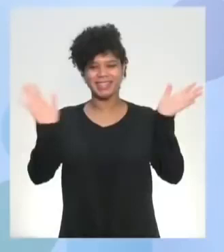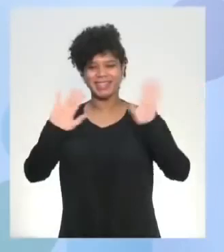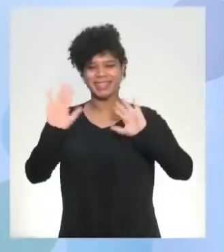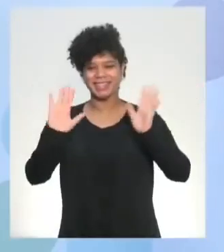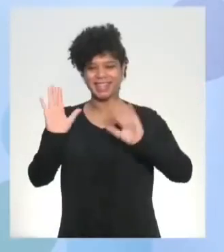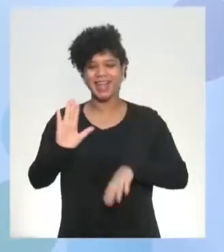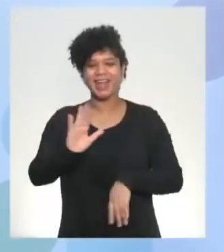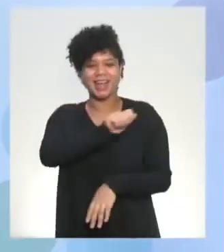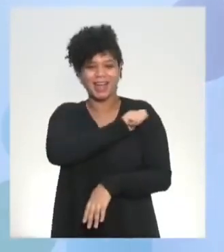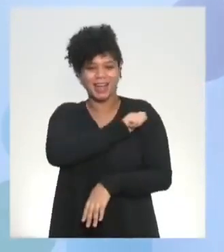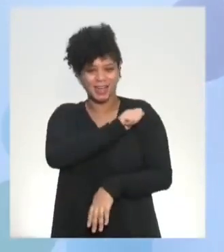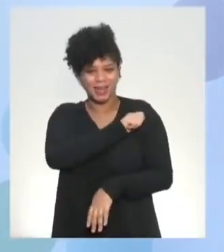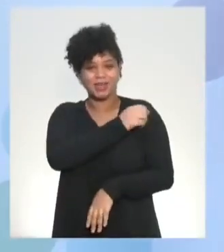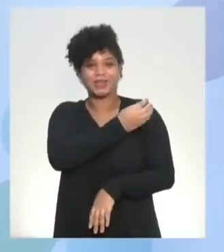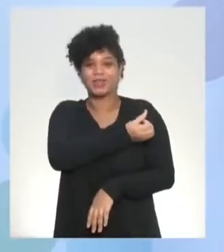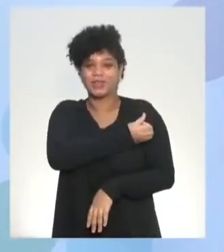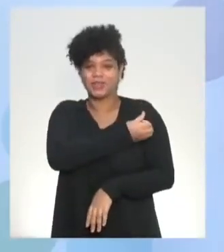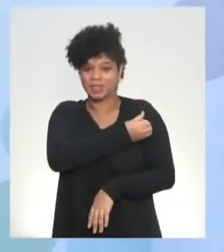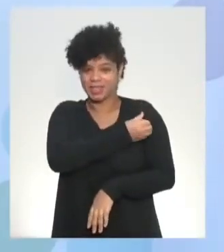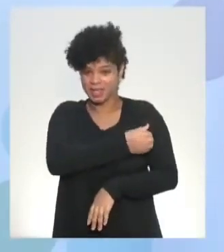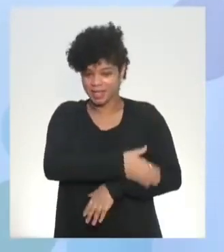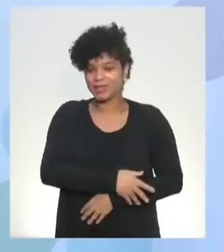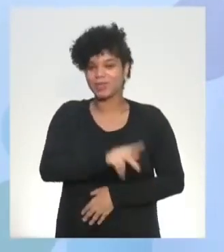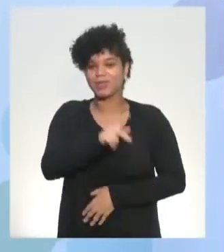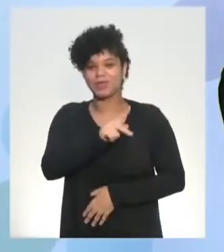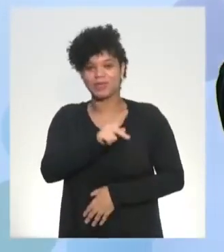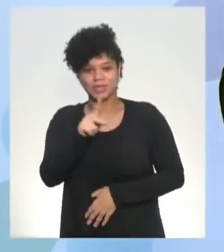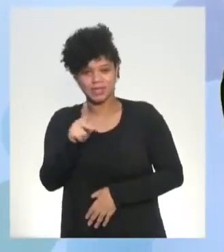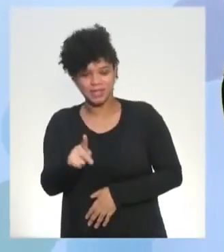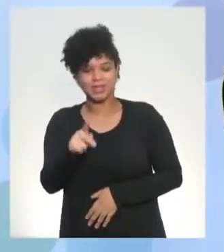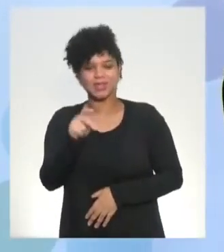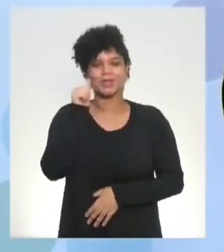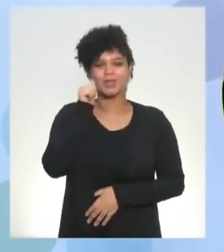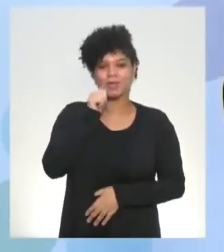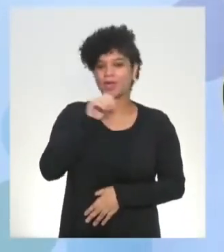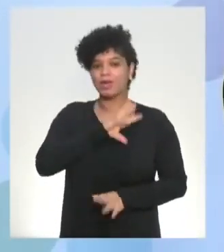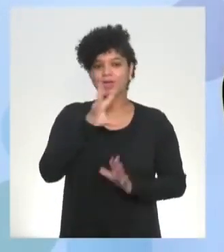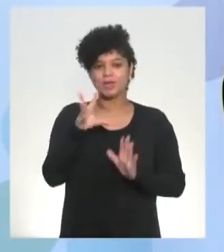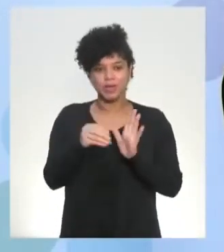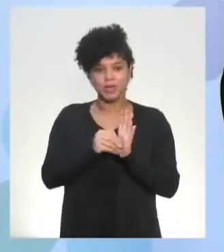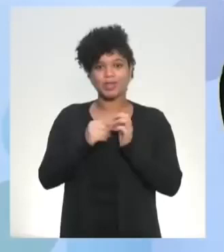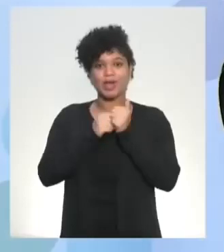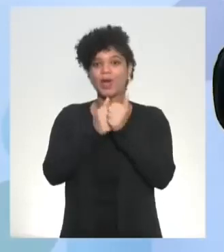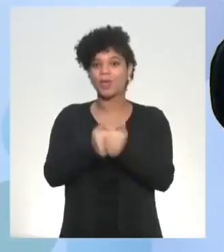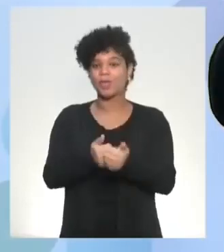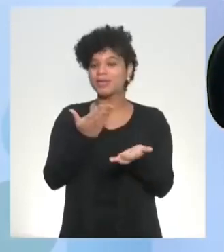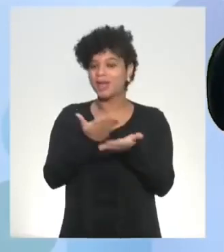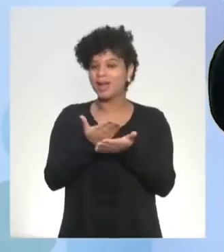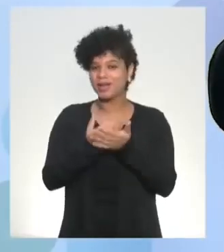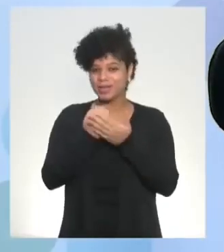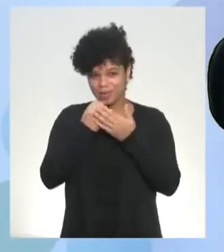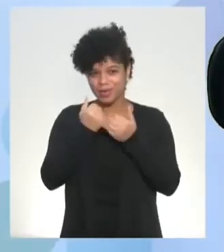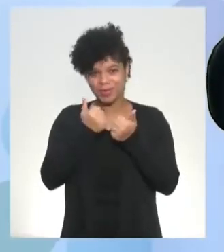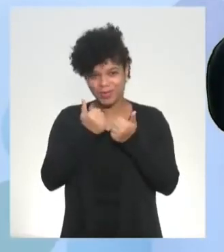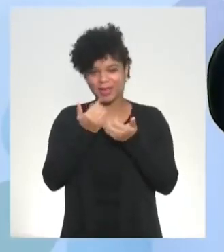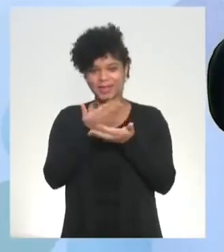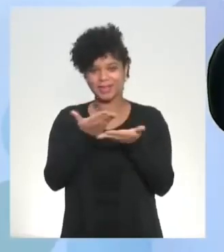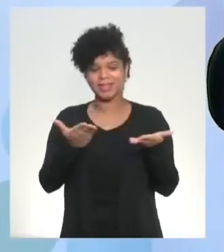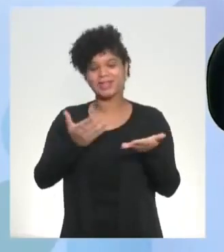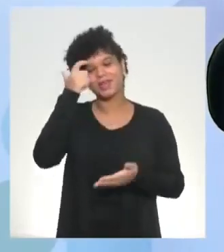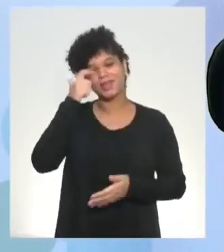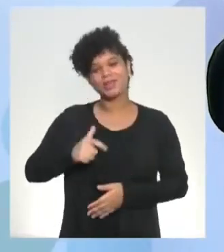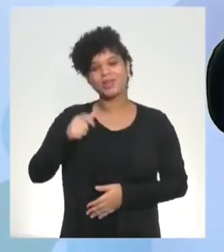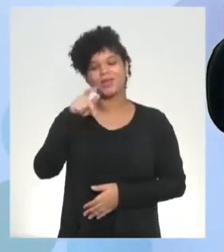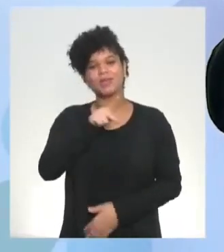Olá, estudante do sexto ano, professores, professoras e todos que nos acompanham. Tudo bem com vocês? Eu sou a